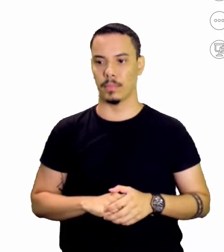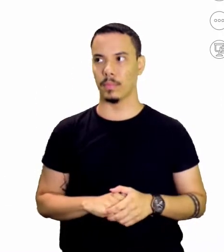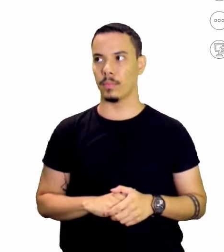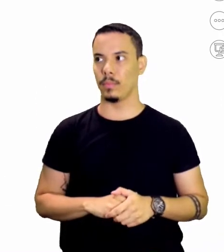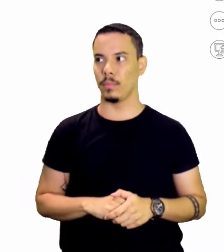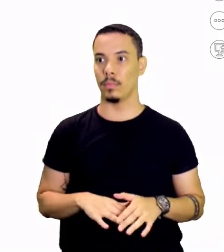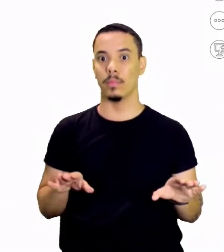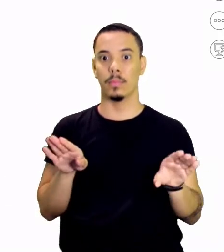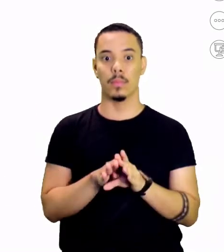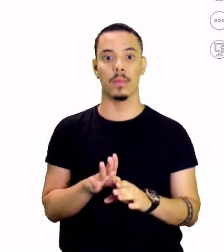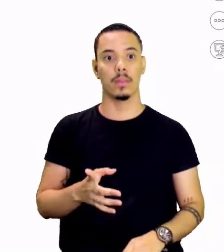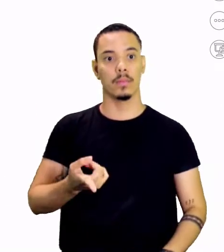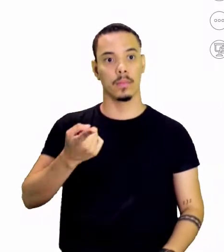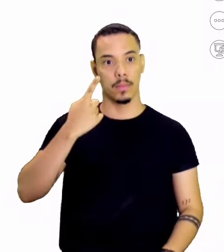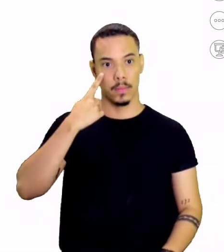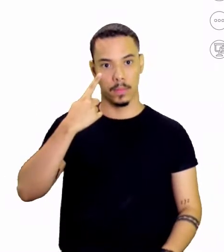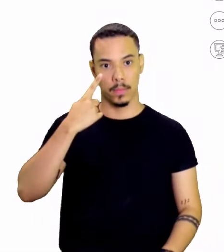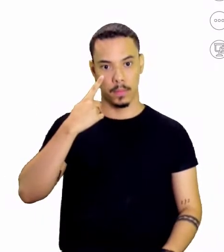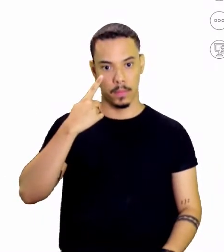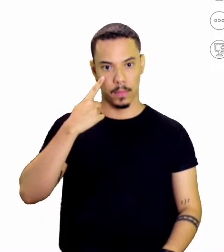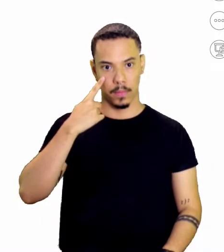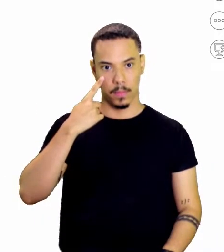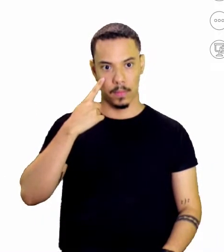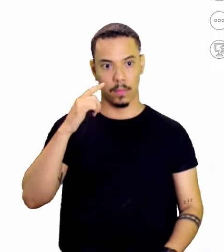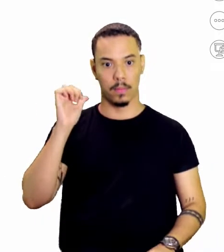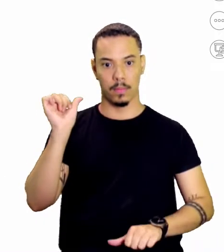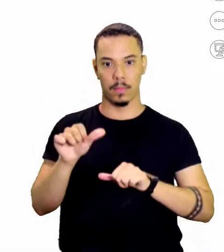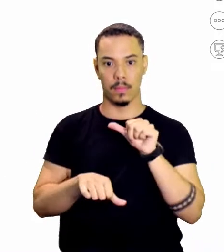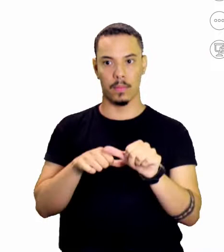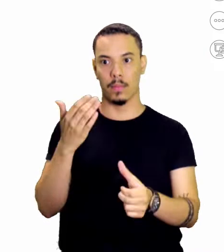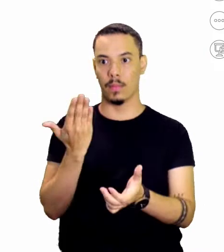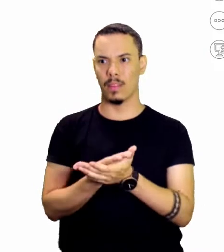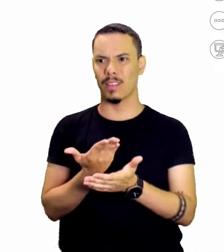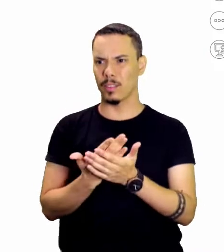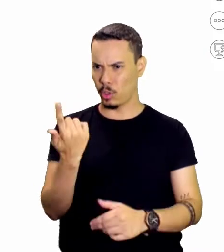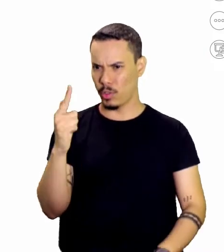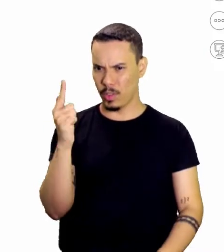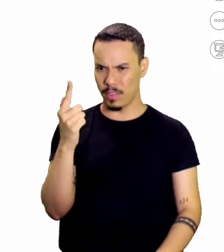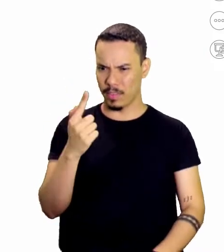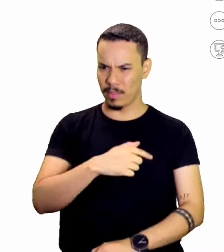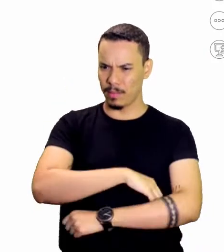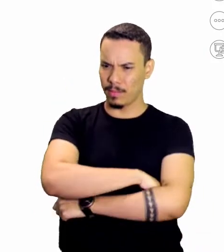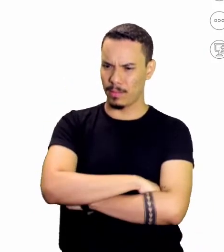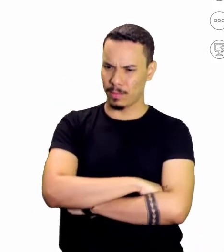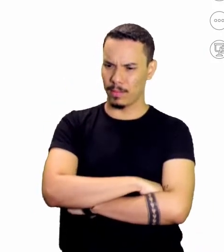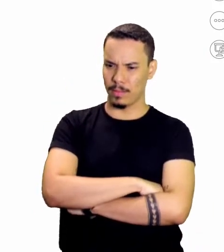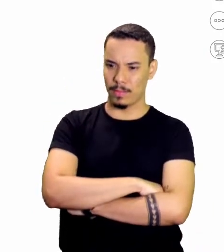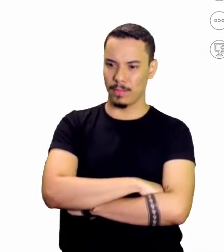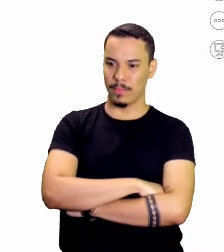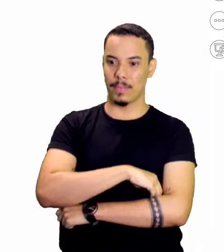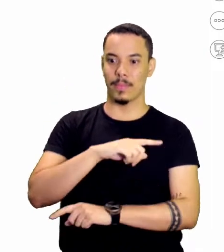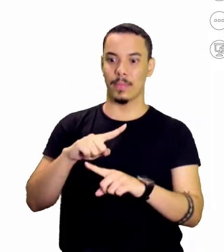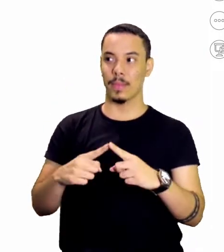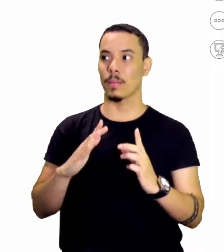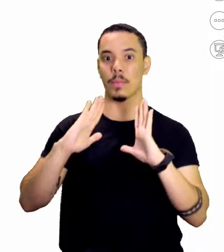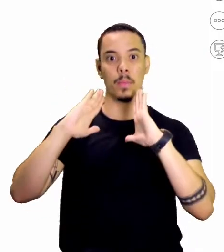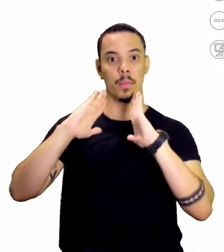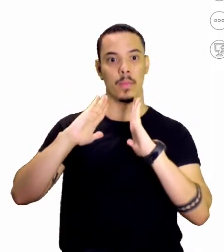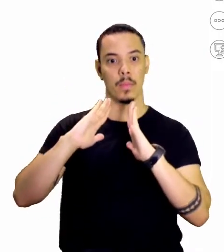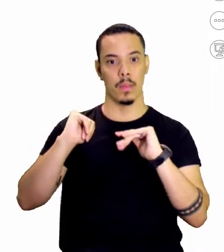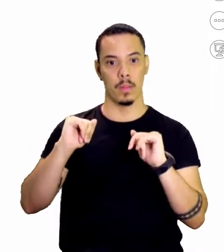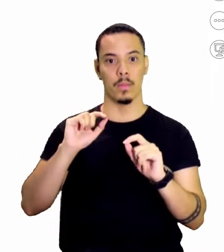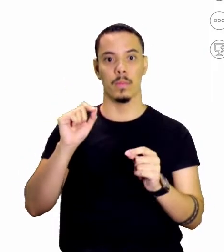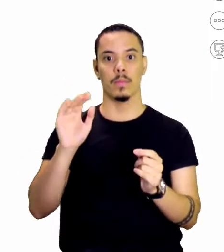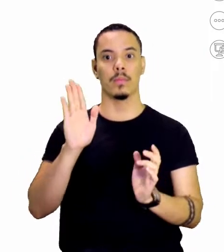e vamos ver aqui olha só olha mudou para jogar assim ajuda mas quando alguém se pede com seu